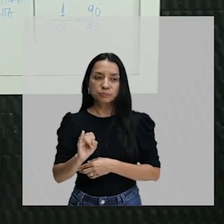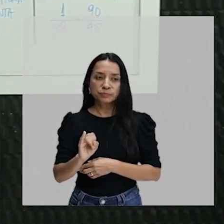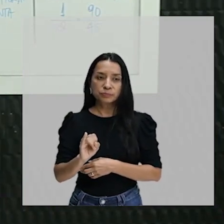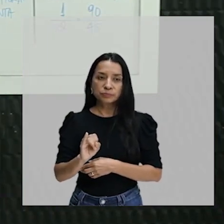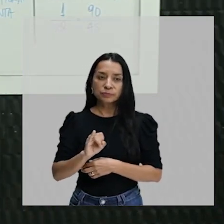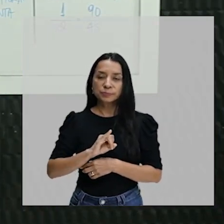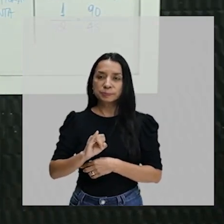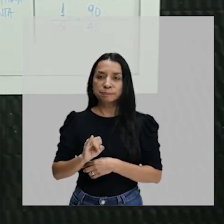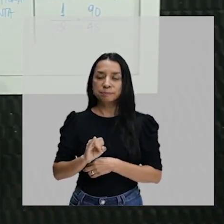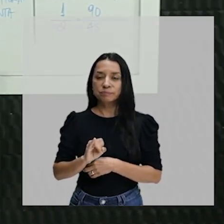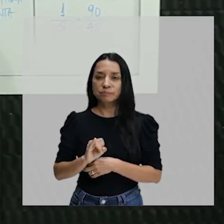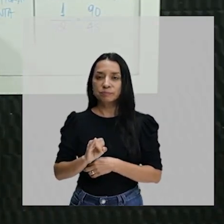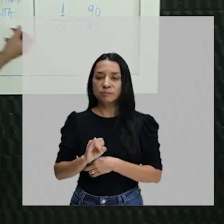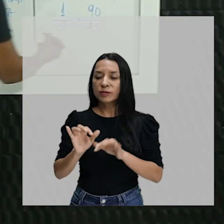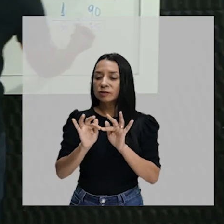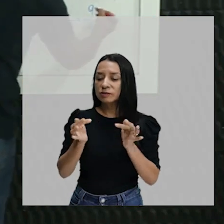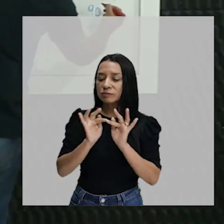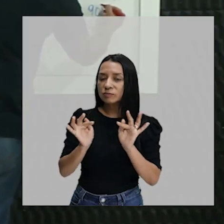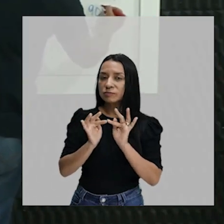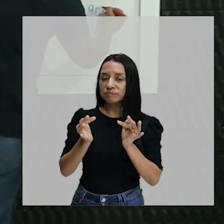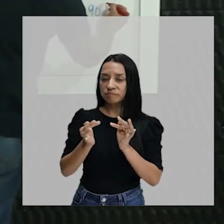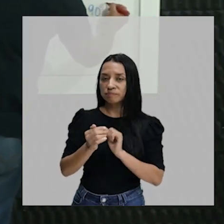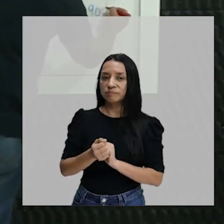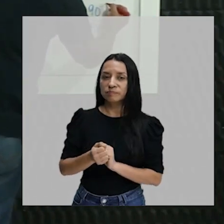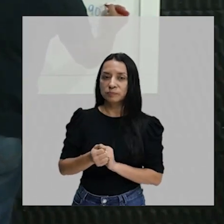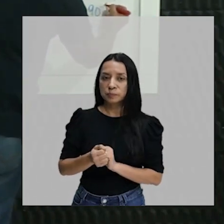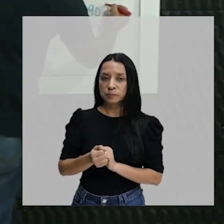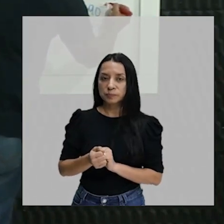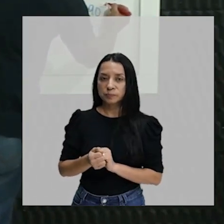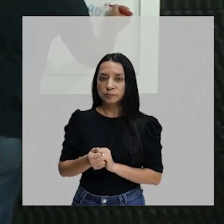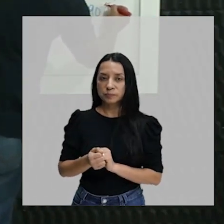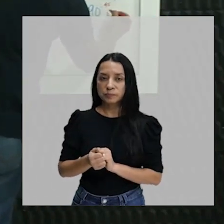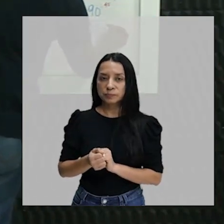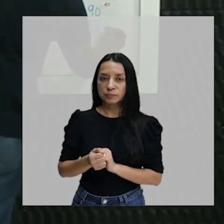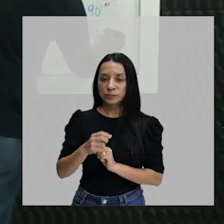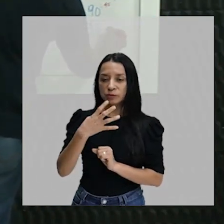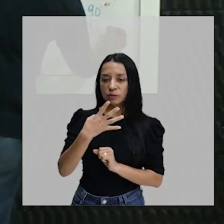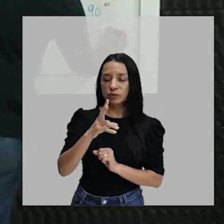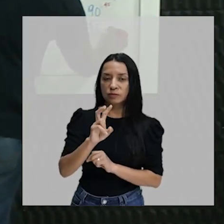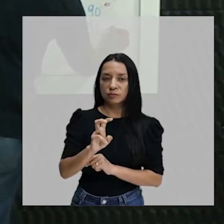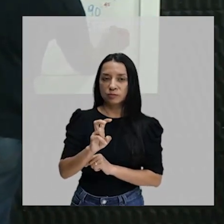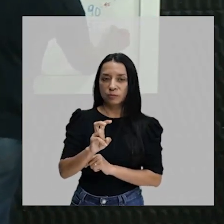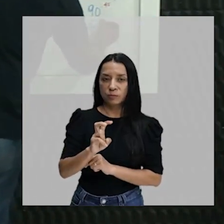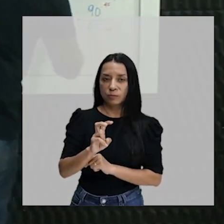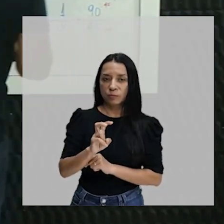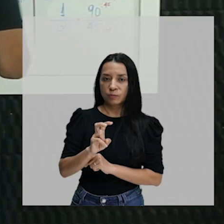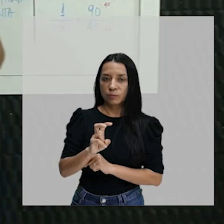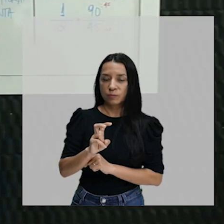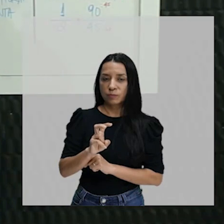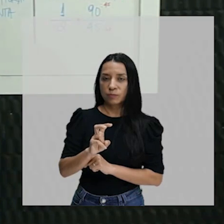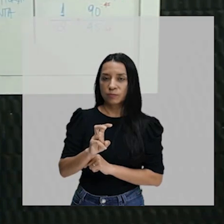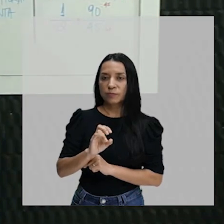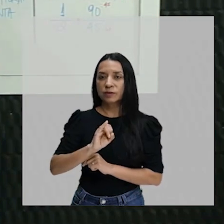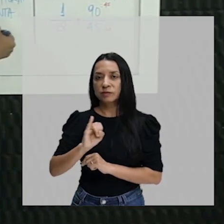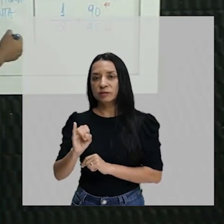se você simplificar aqui ó vou simplificar esse lado por 45 se